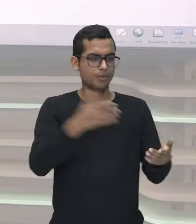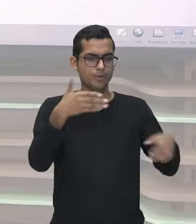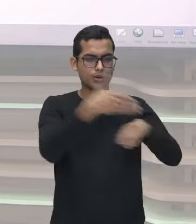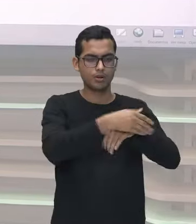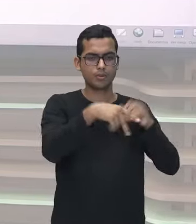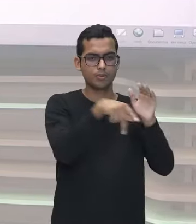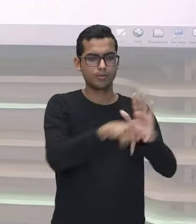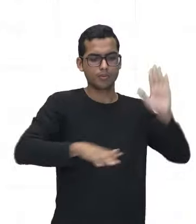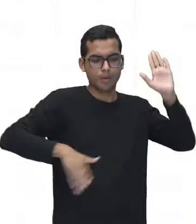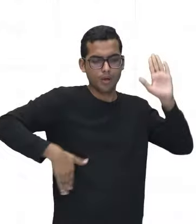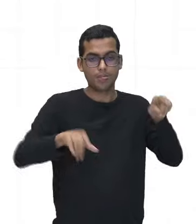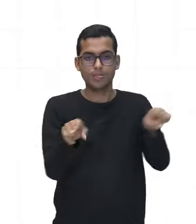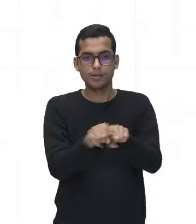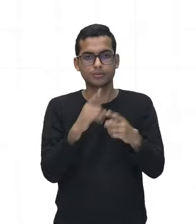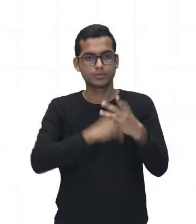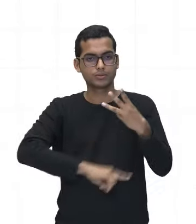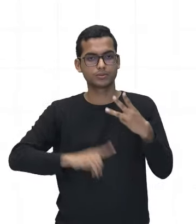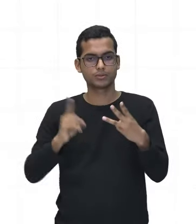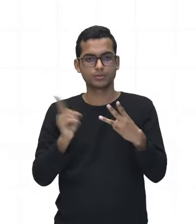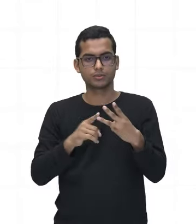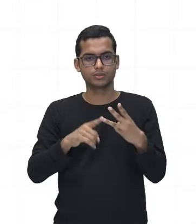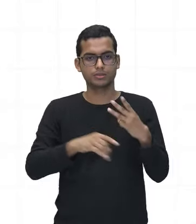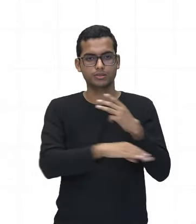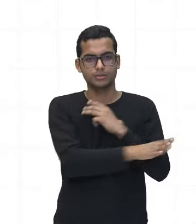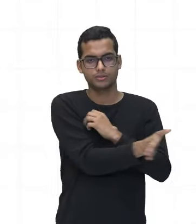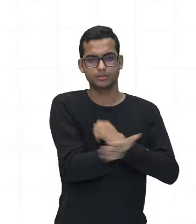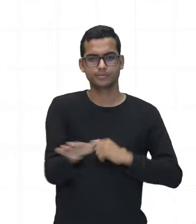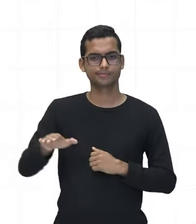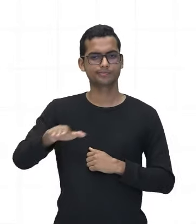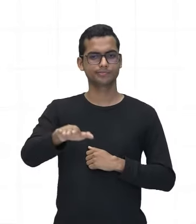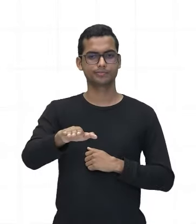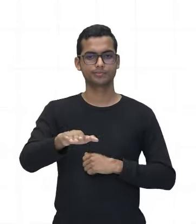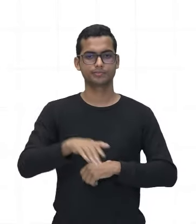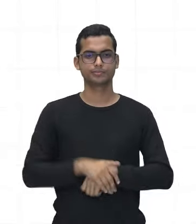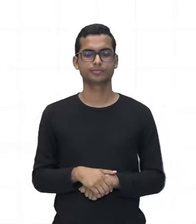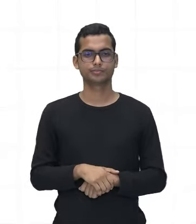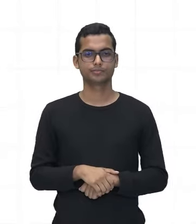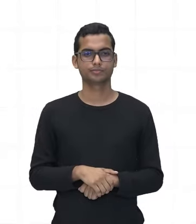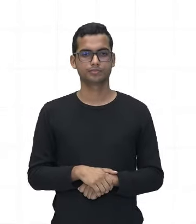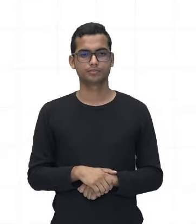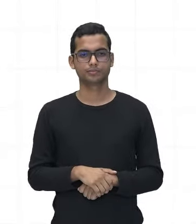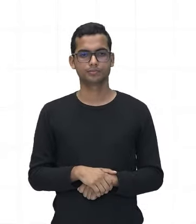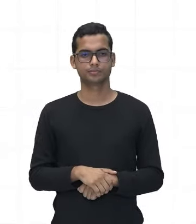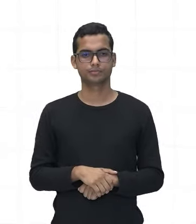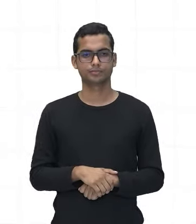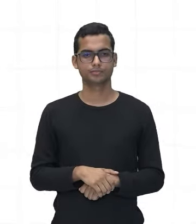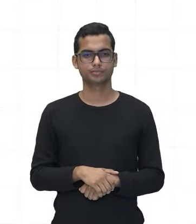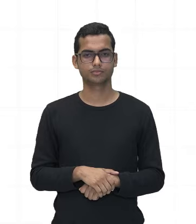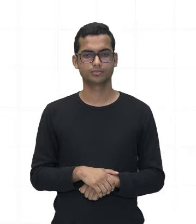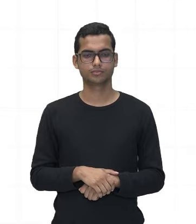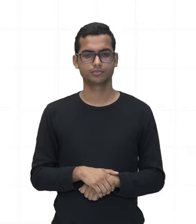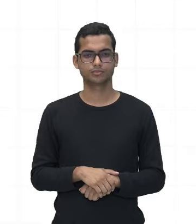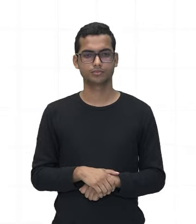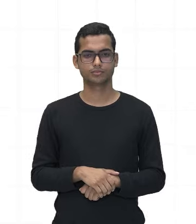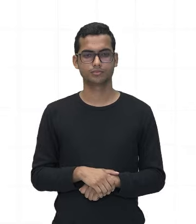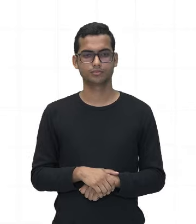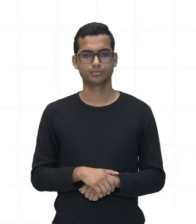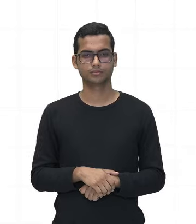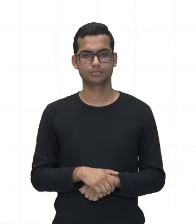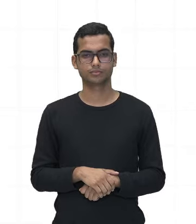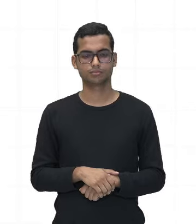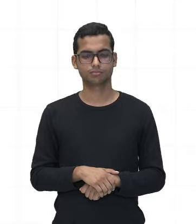terceira parada. Vamos ver o que vocês fizeram na terceira parada? Vejam só. Vocês decidiram parar em um parque